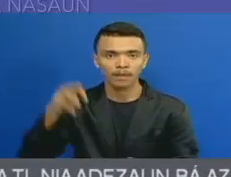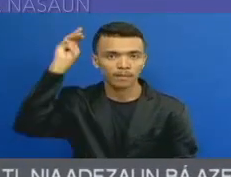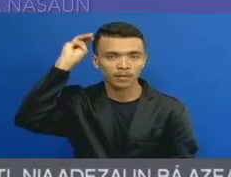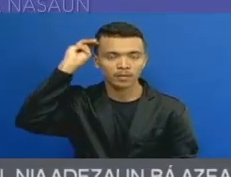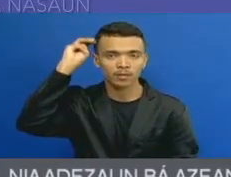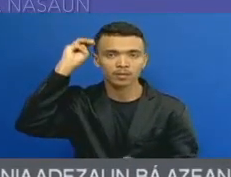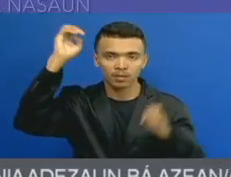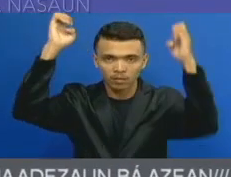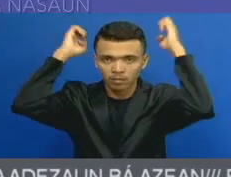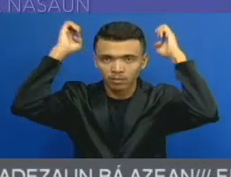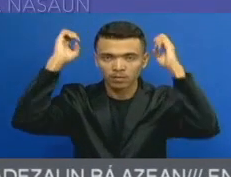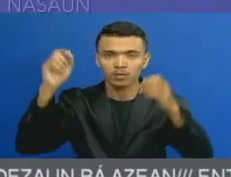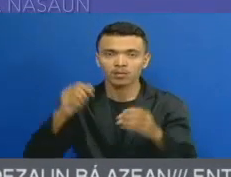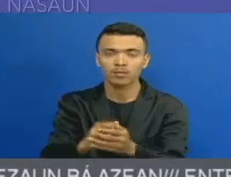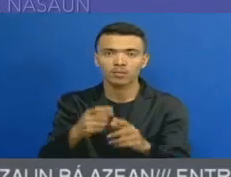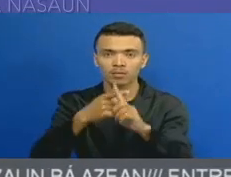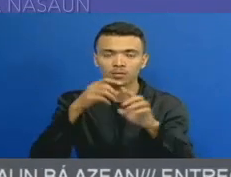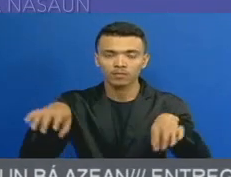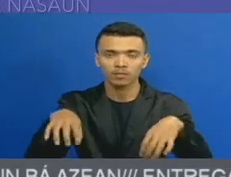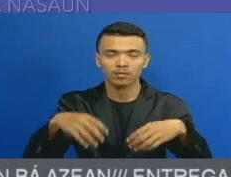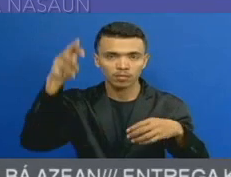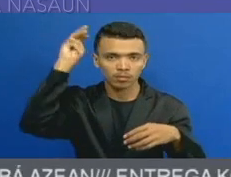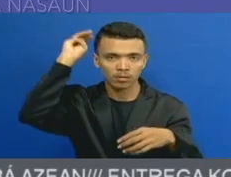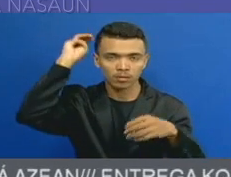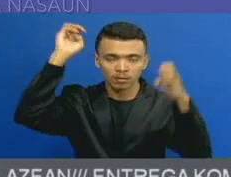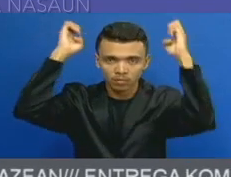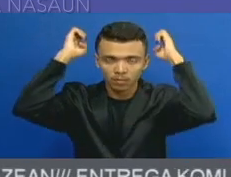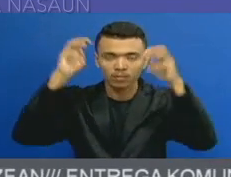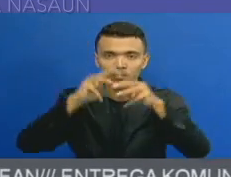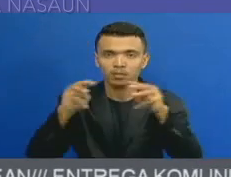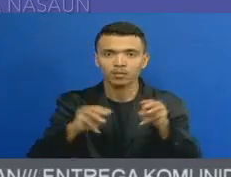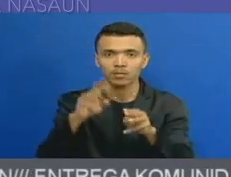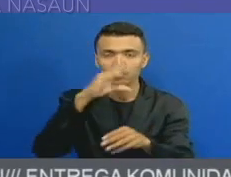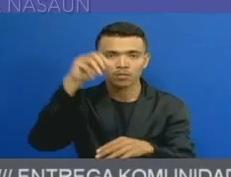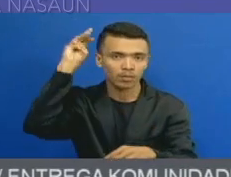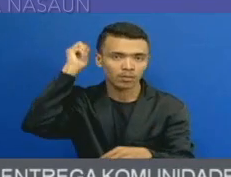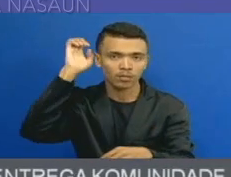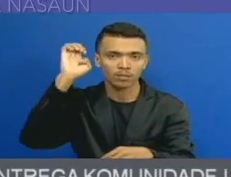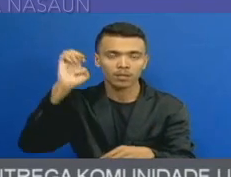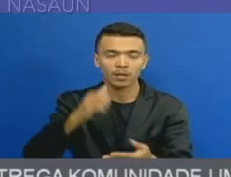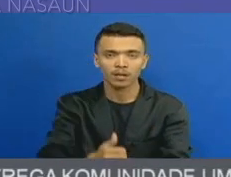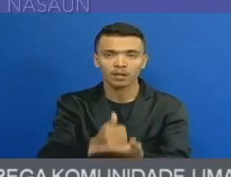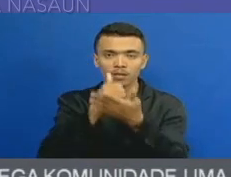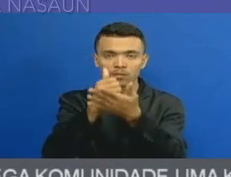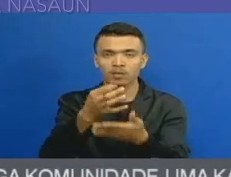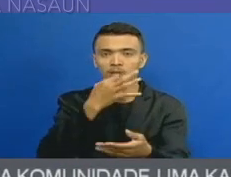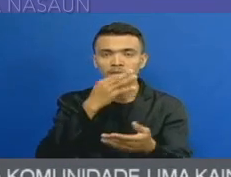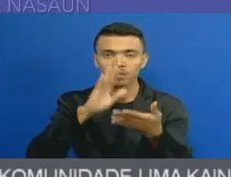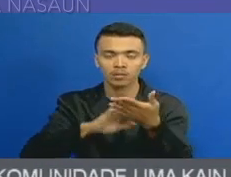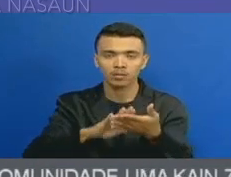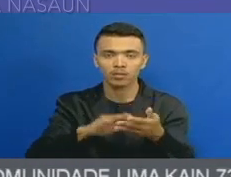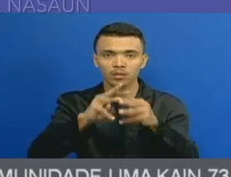Ministério da Educação, Lihusi, Serviço de Educação Município, no Ministério da Administração Estatal, facilita a equipa de gestão merenda escolar